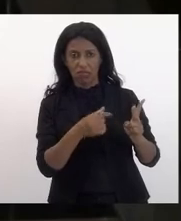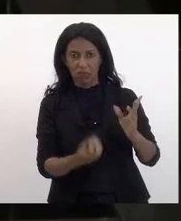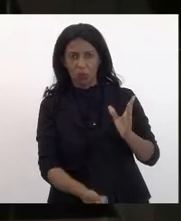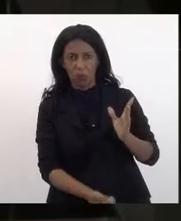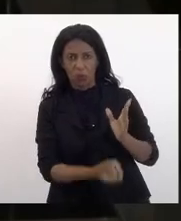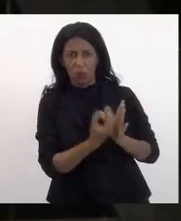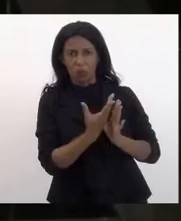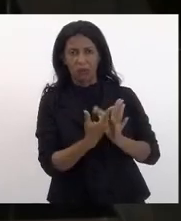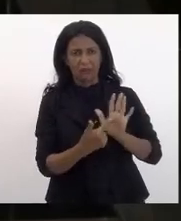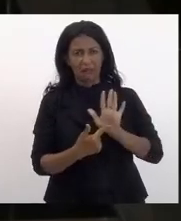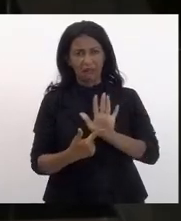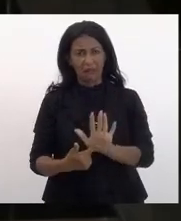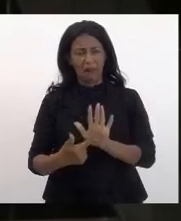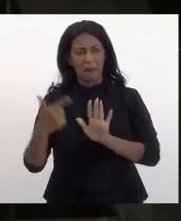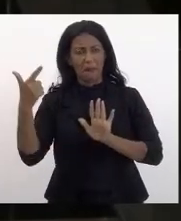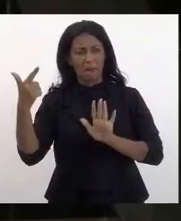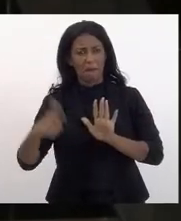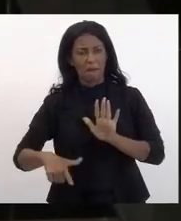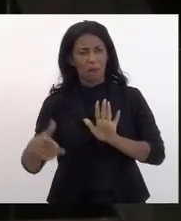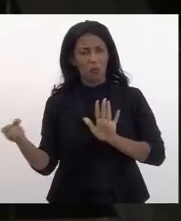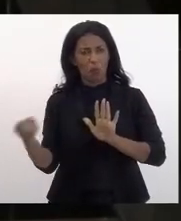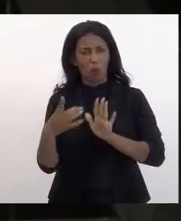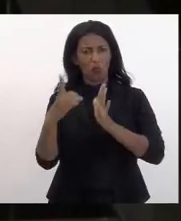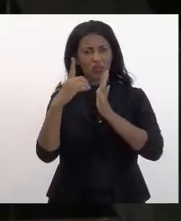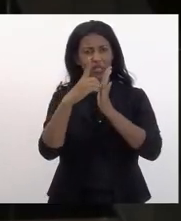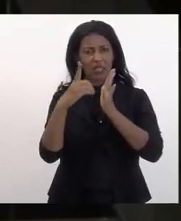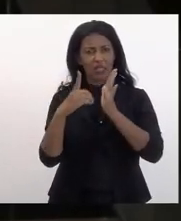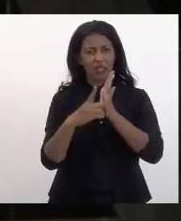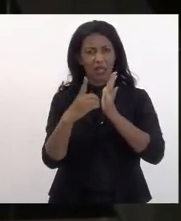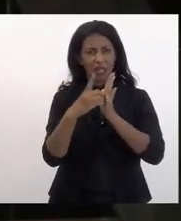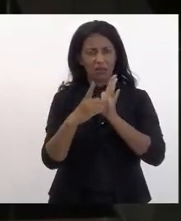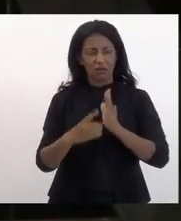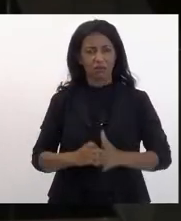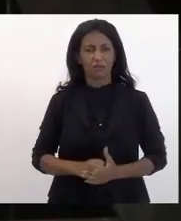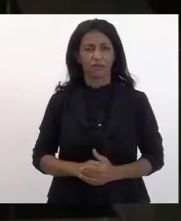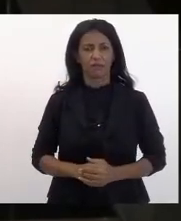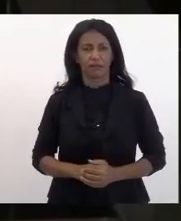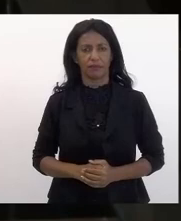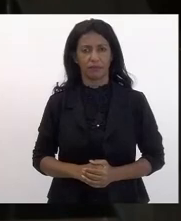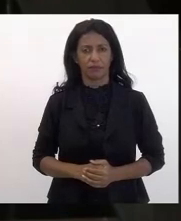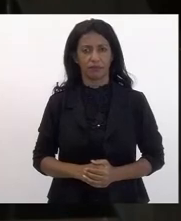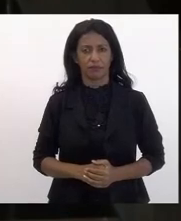surgem com esse mais novo decreto